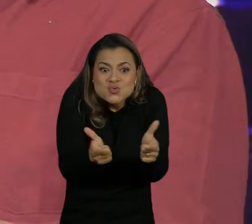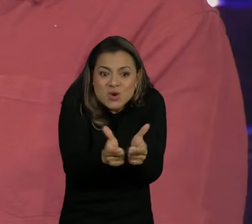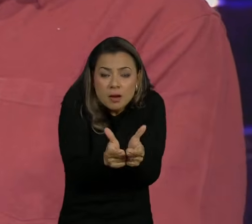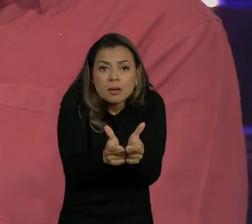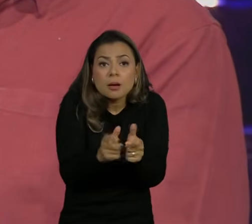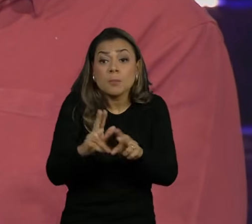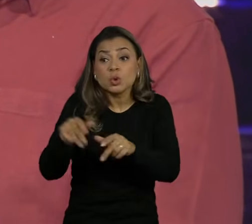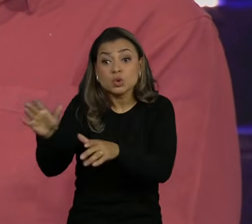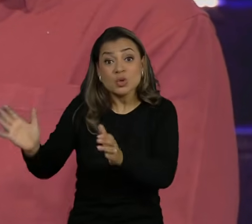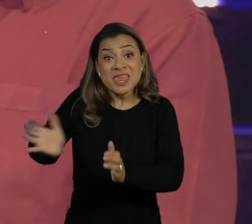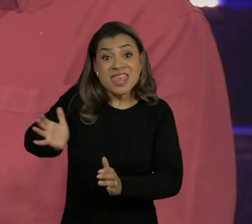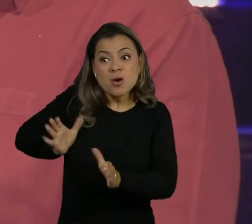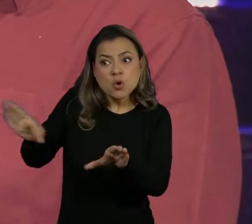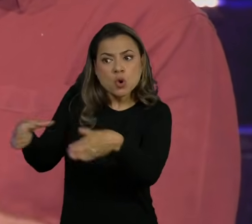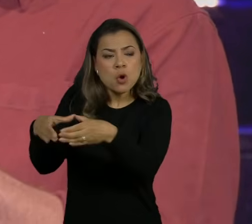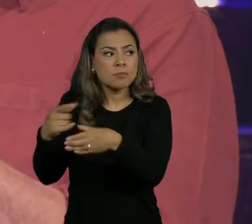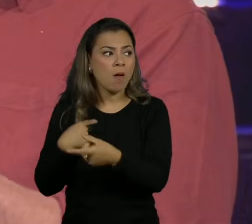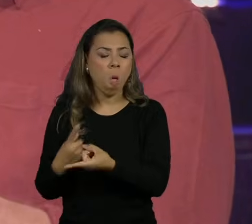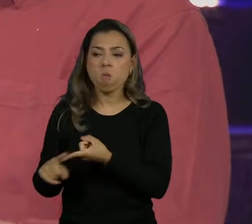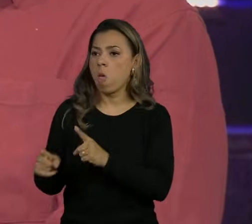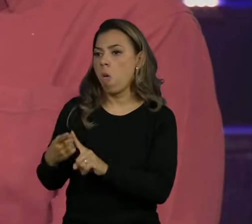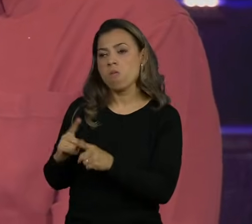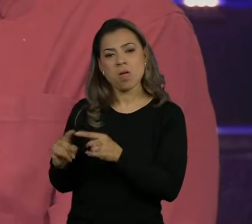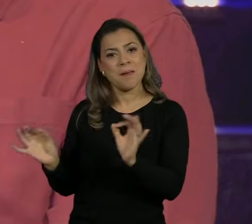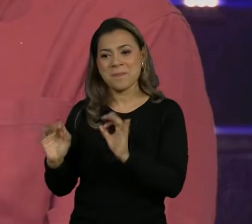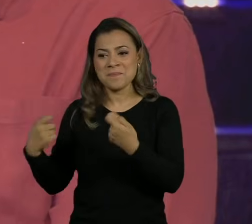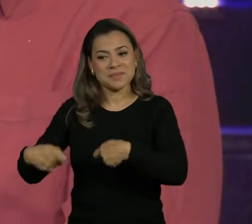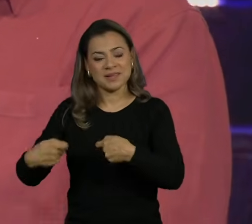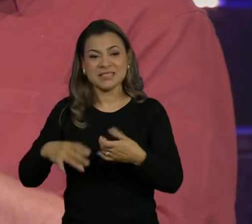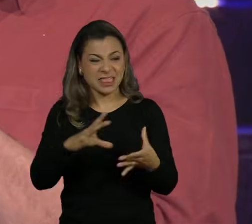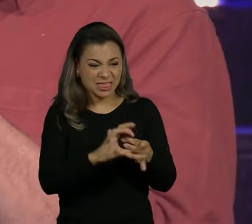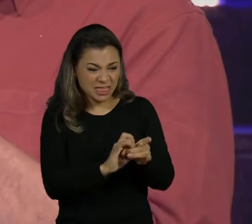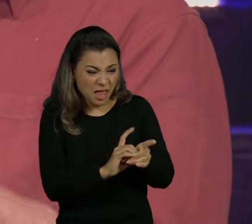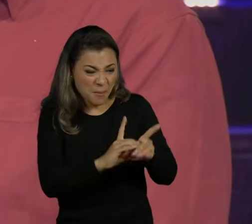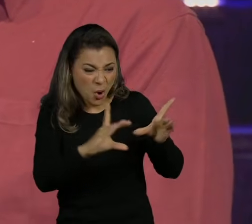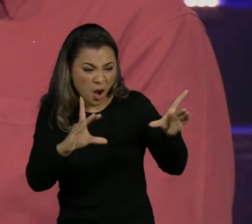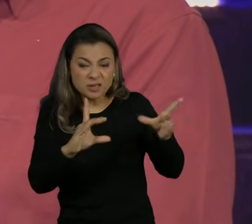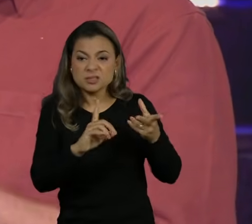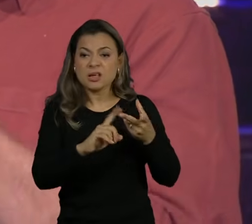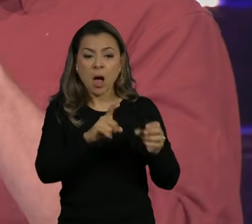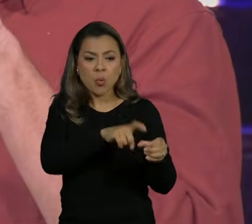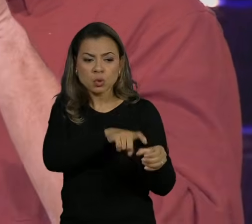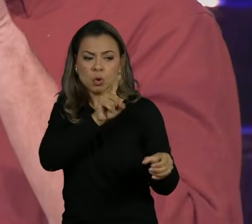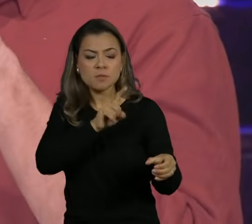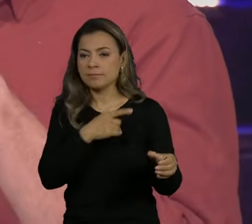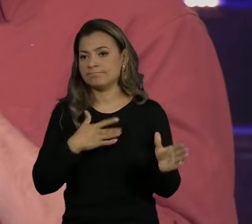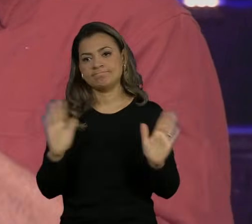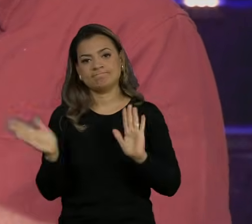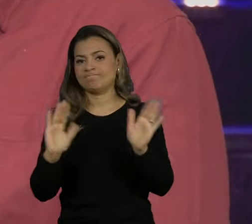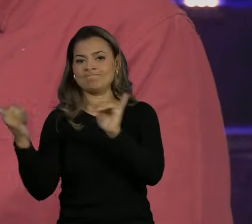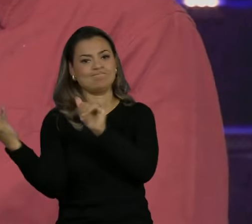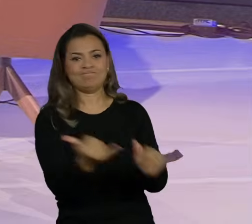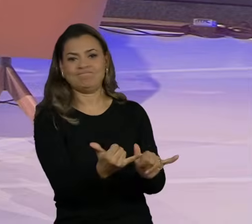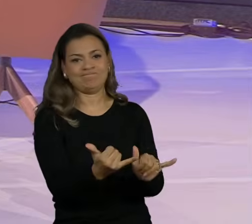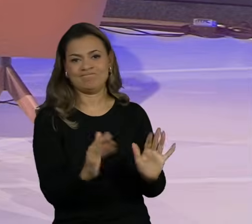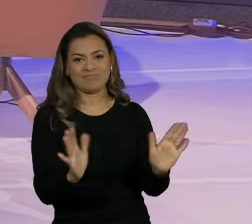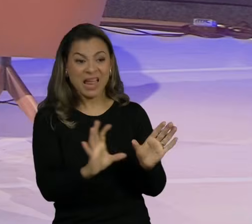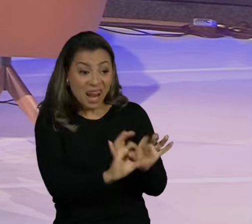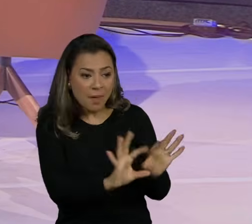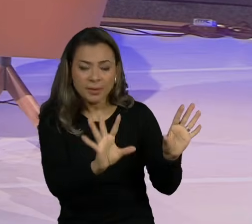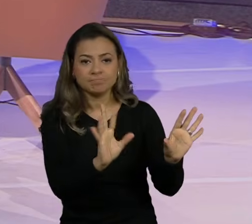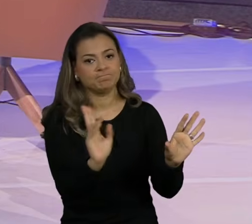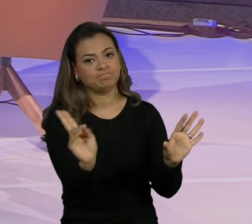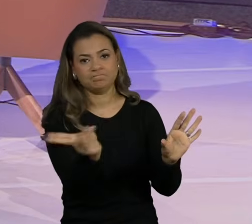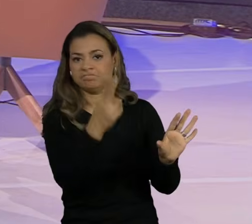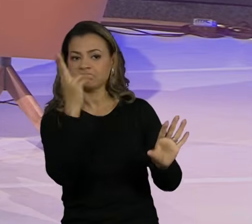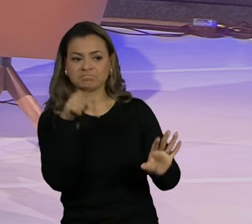acabar com essa cultura, né? A cultura da democracia, a cultura da autonomia, a cultura da liberdade. E foi